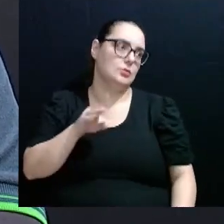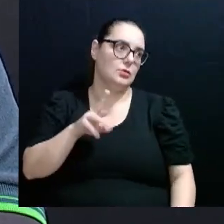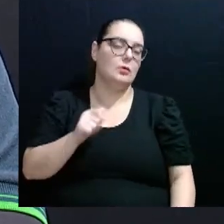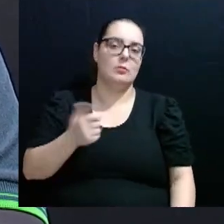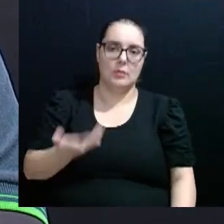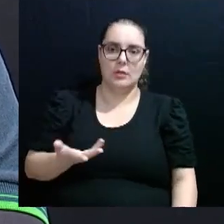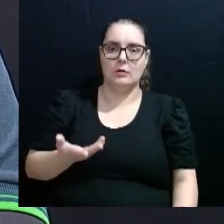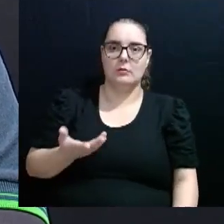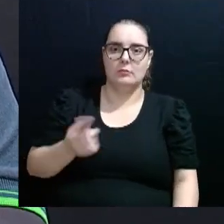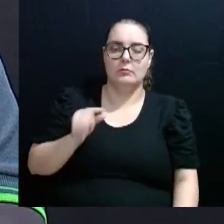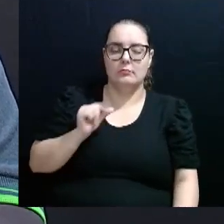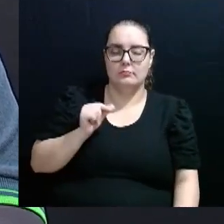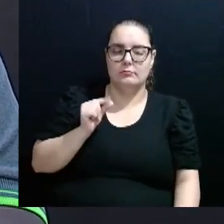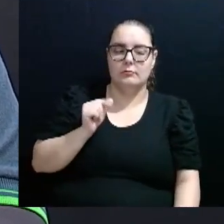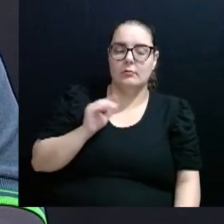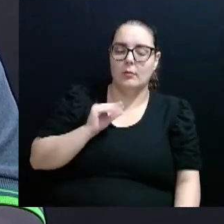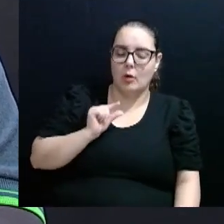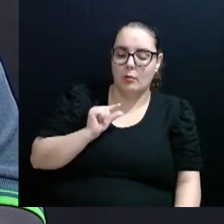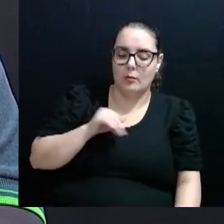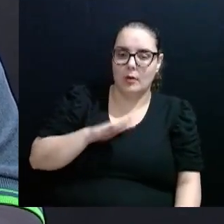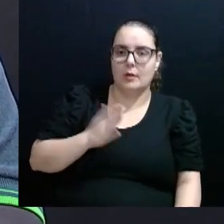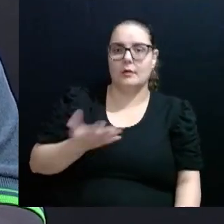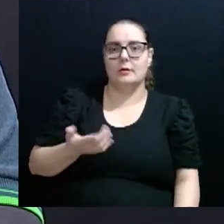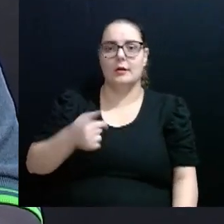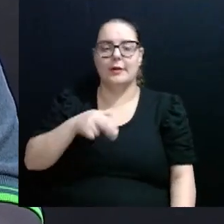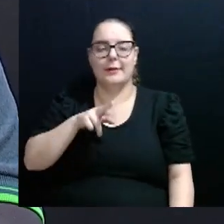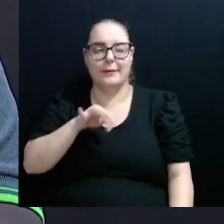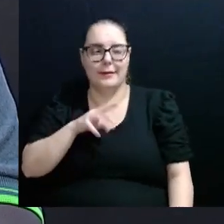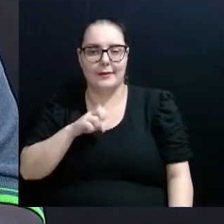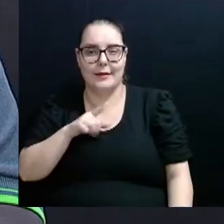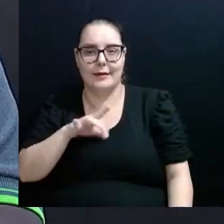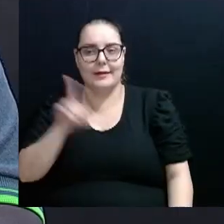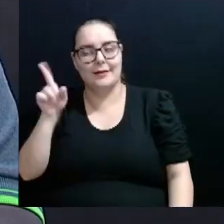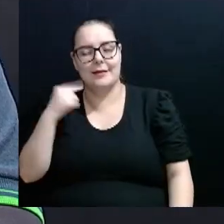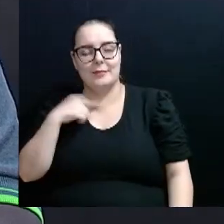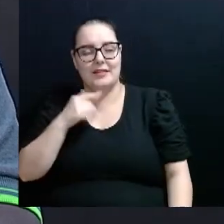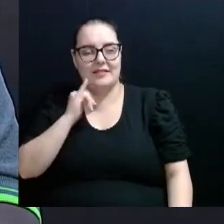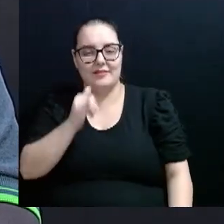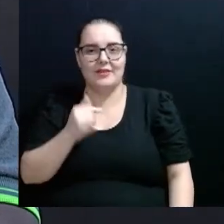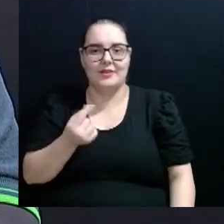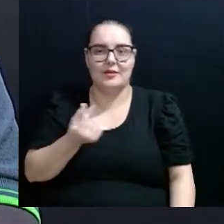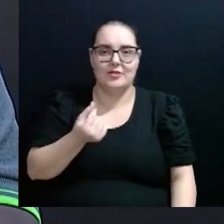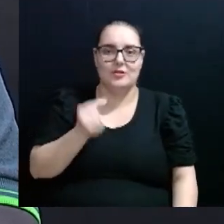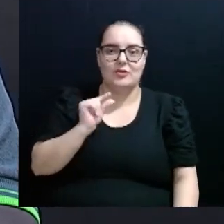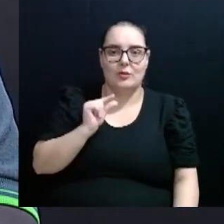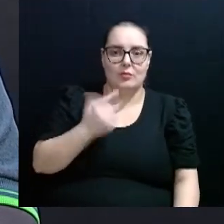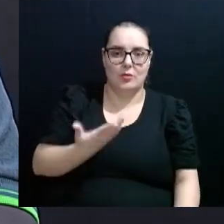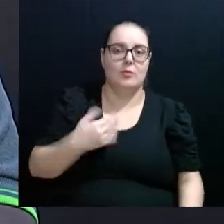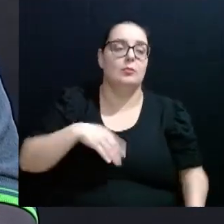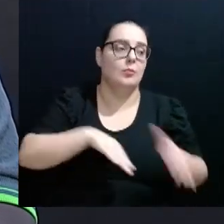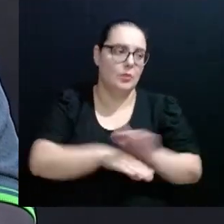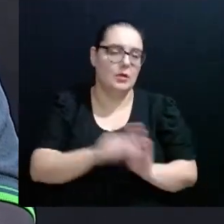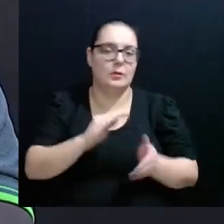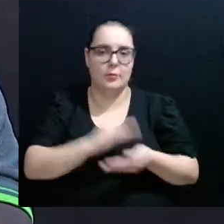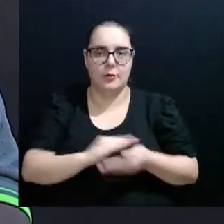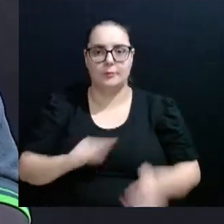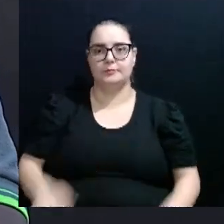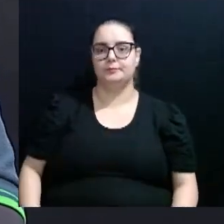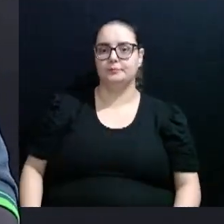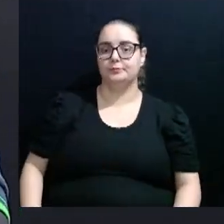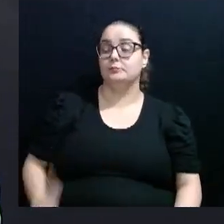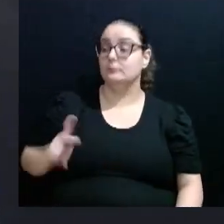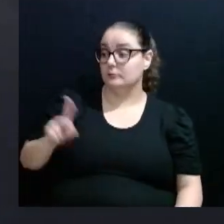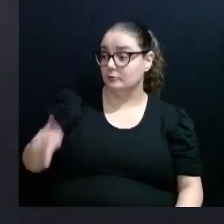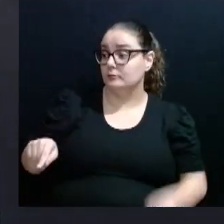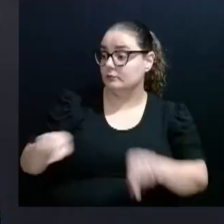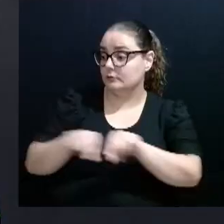quirelinha, como dizia lá, como a gente diz lá em Minas, sobra um pouquinho ainda para guardar na poupança. E o professor também consultar